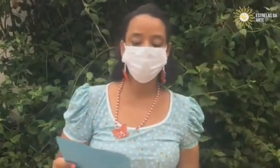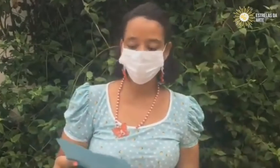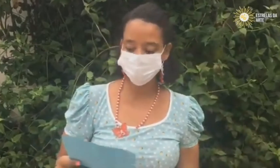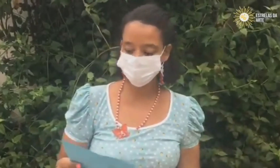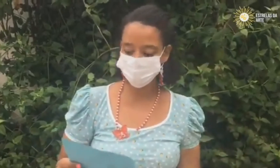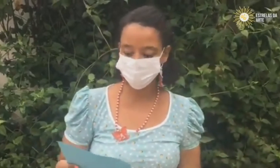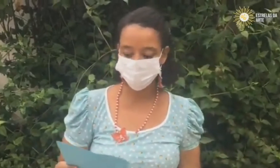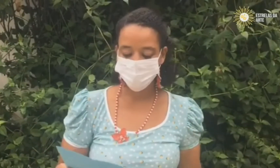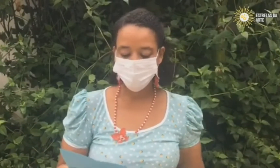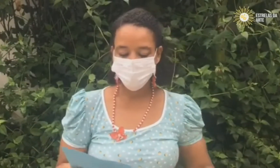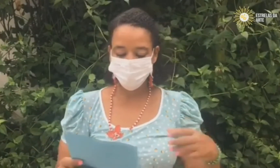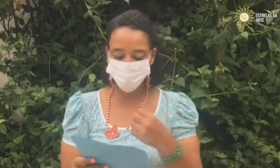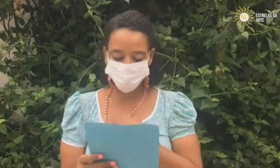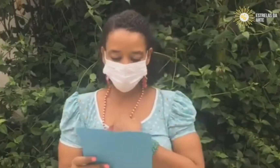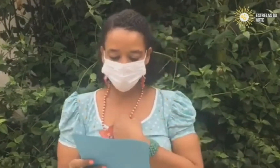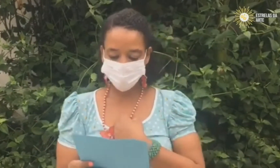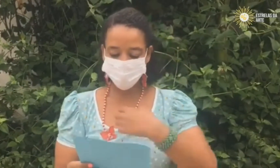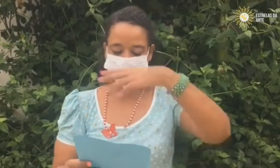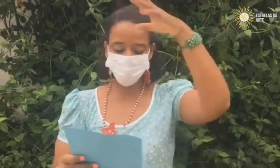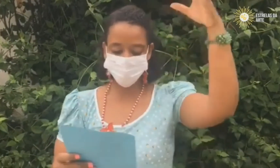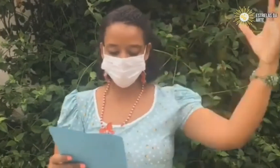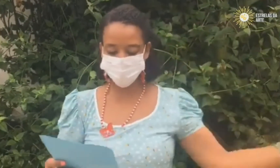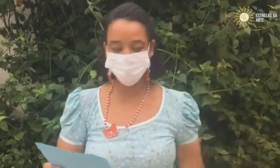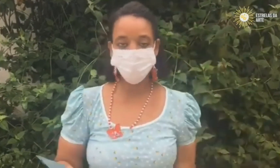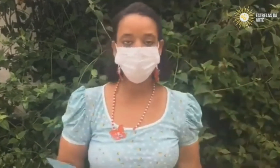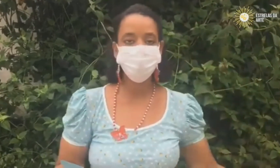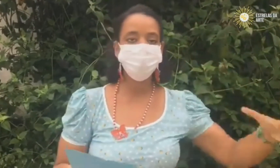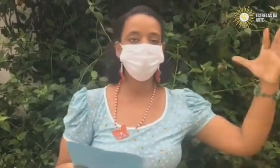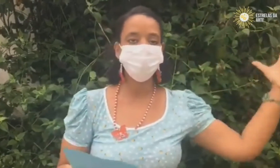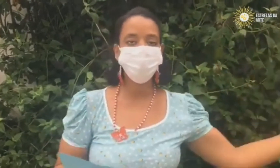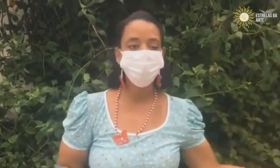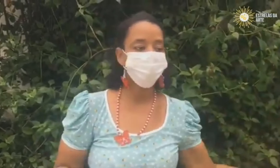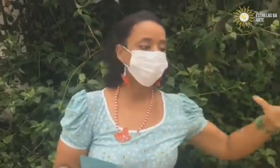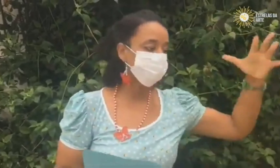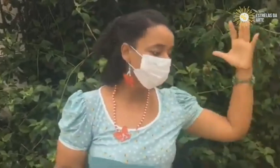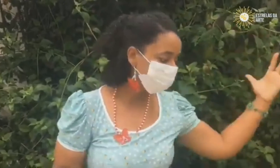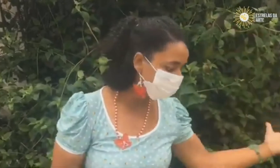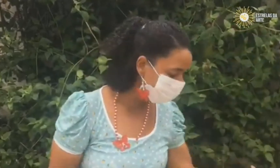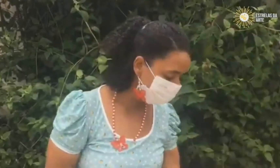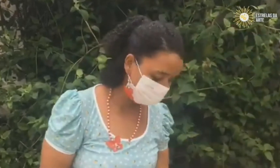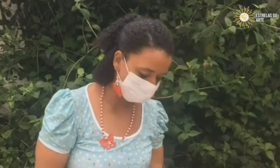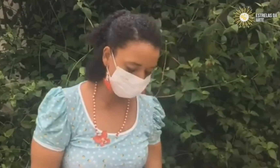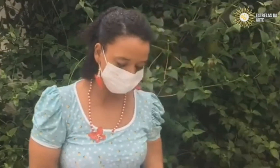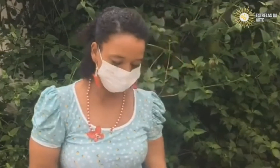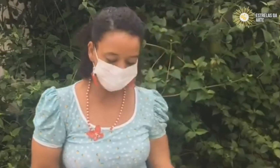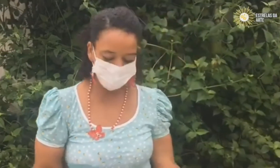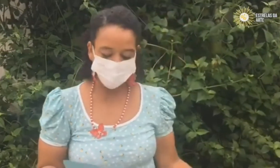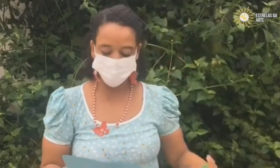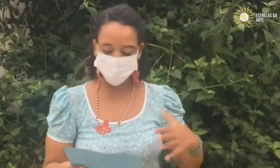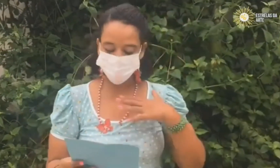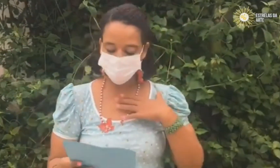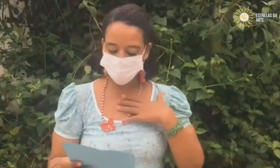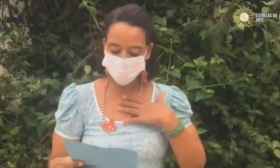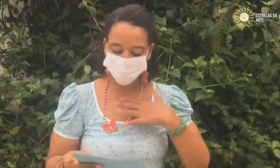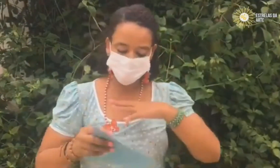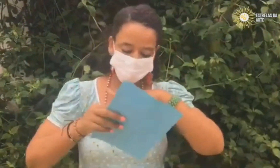cachinho dourados. Junto essa mudança, ela queria um novo namorado.